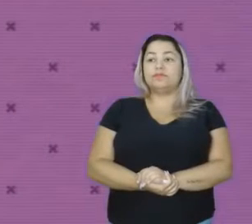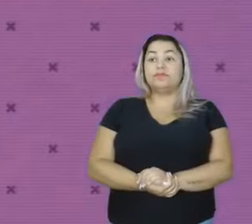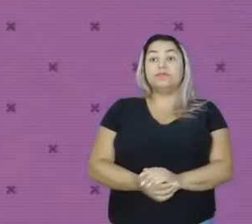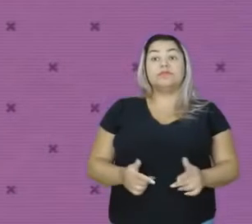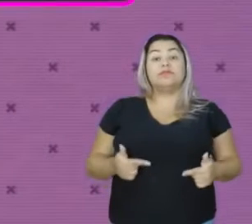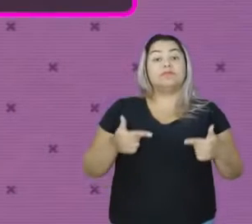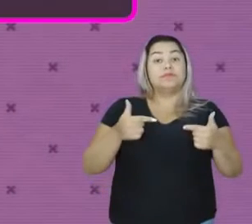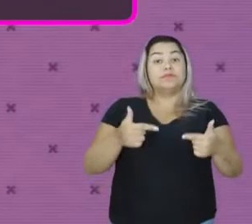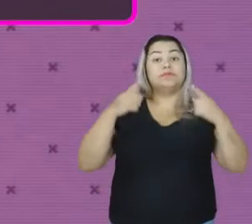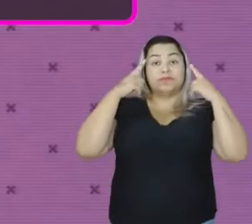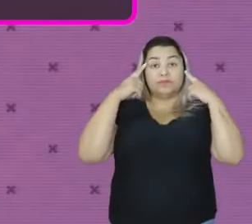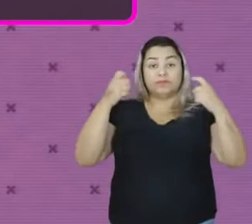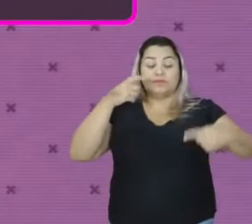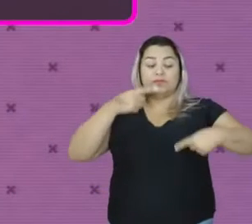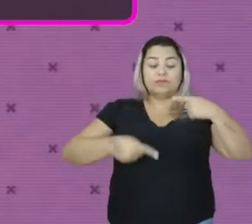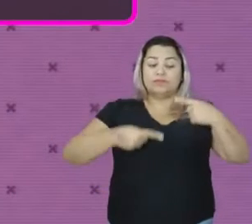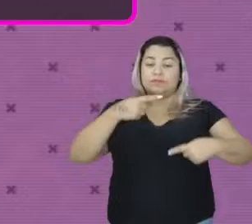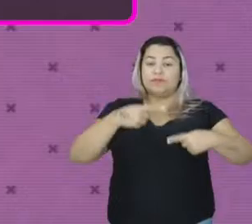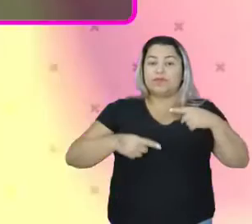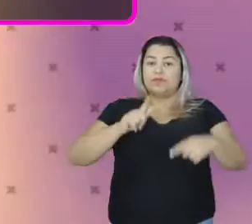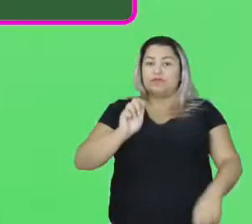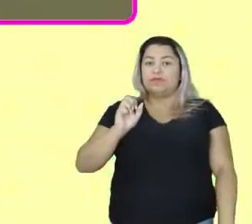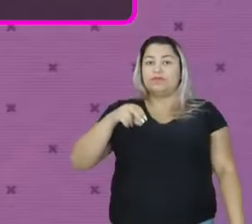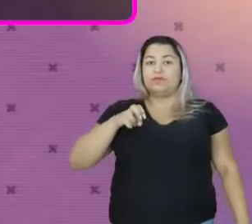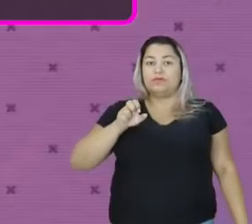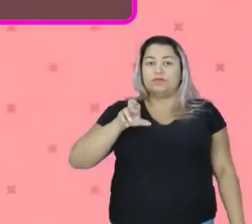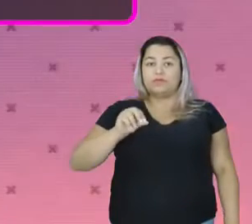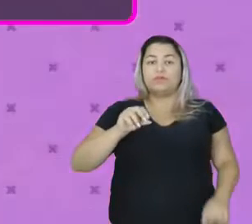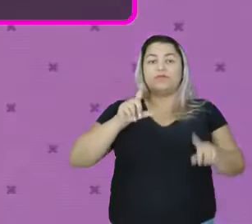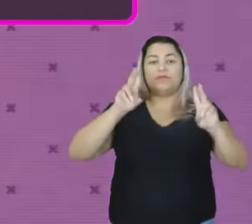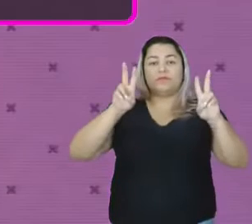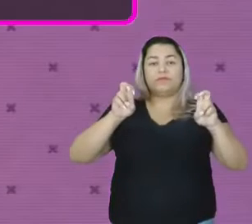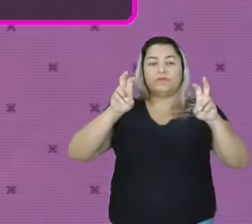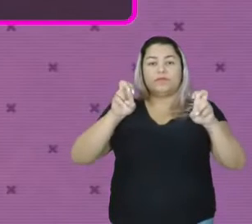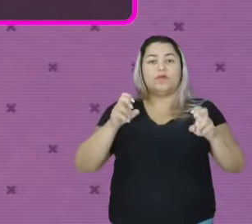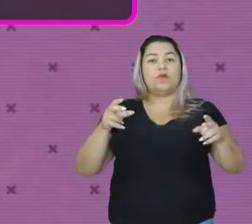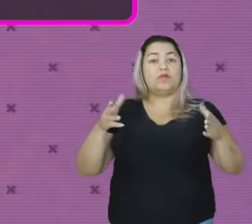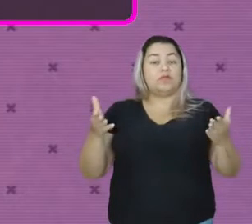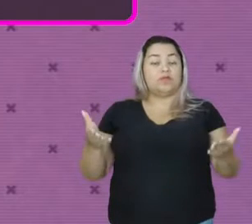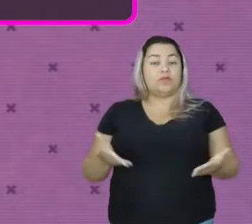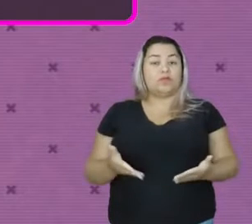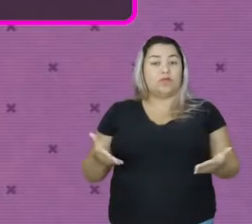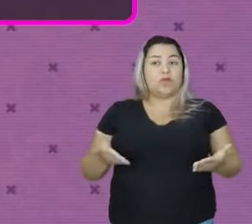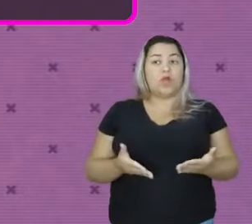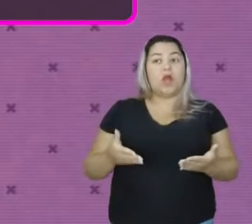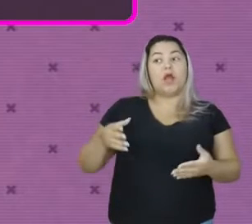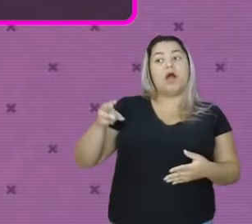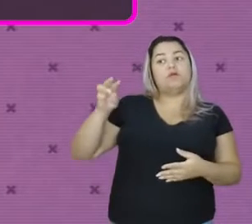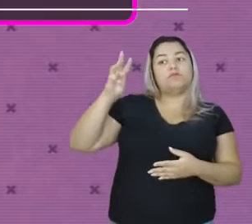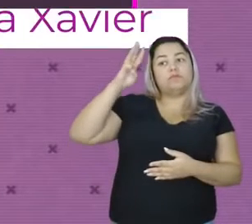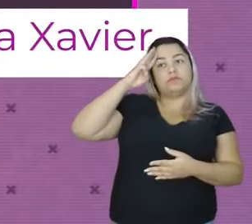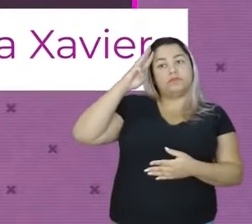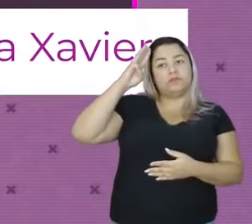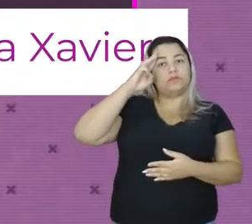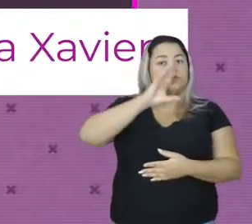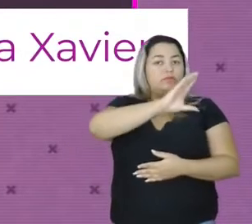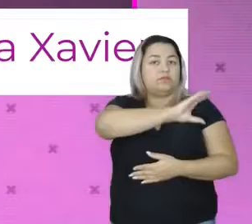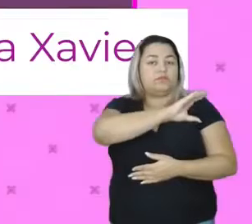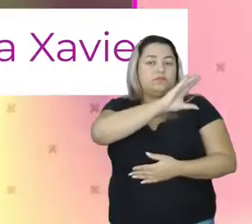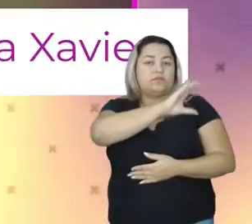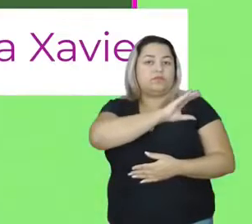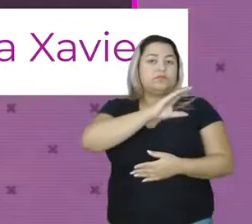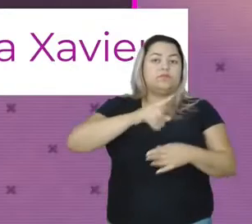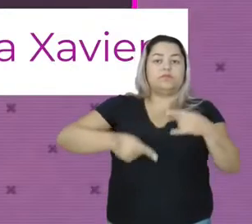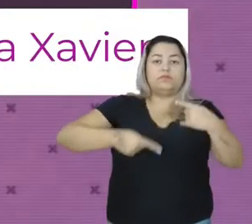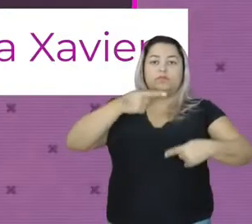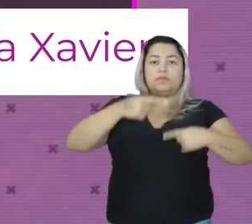Enfrentamento à violência política de gênero é o tema da aula desta terça-feira no TV Elas por Elas Formação. A coordenadora geral de participação política